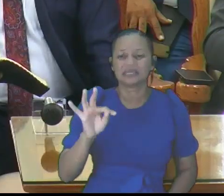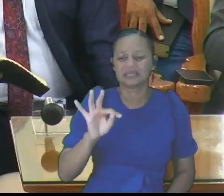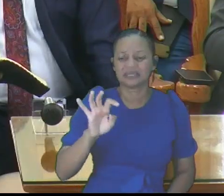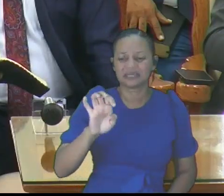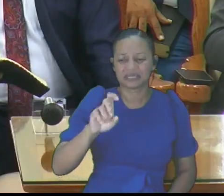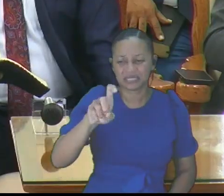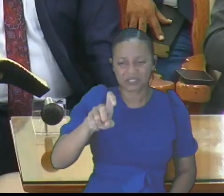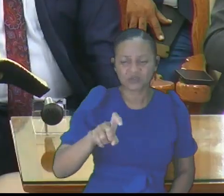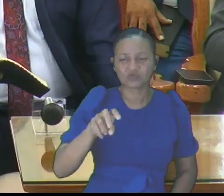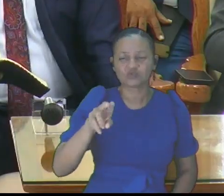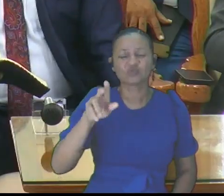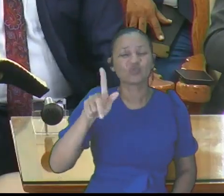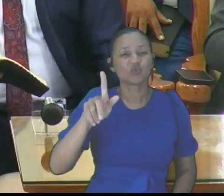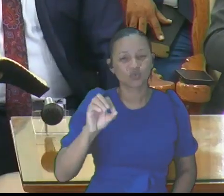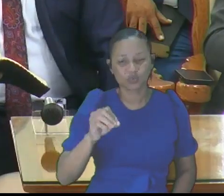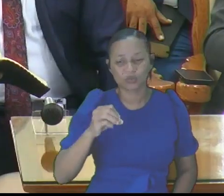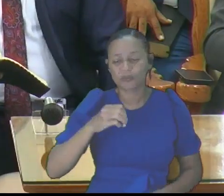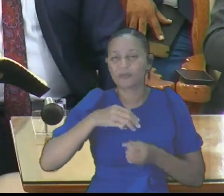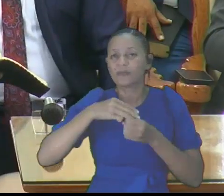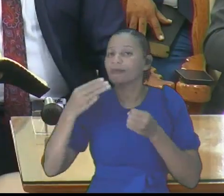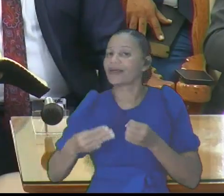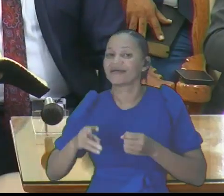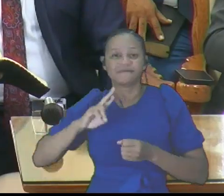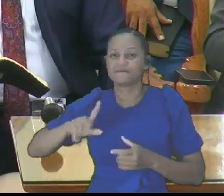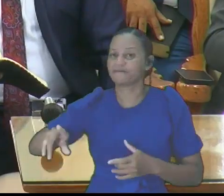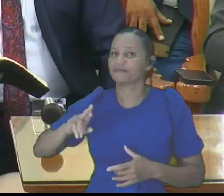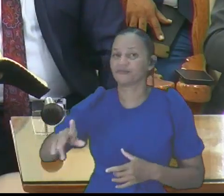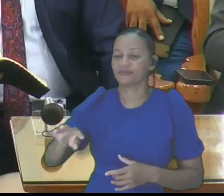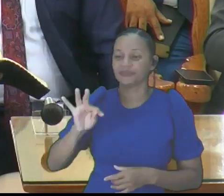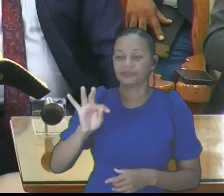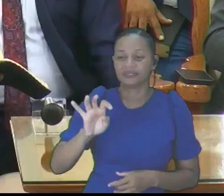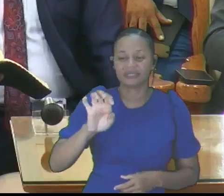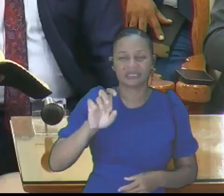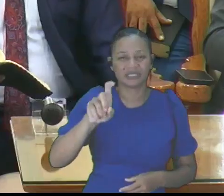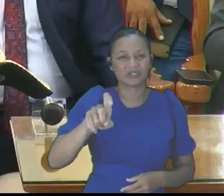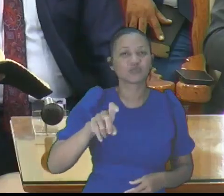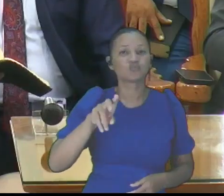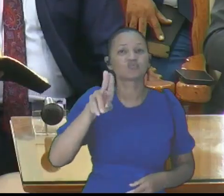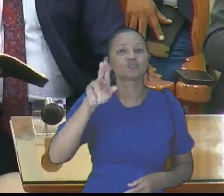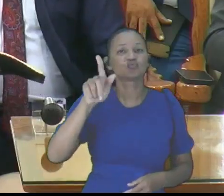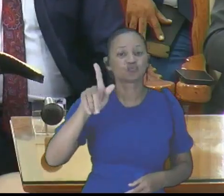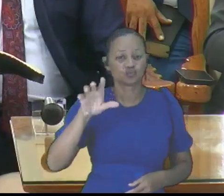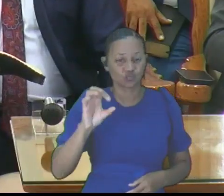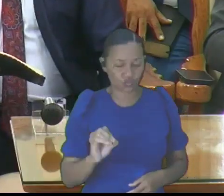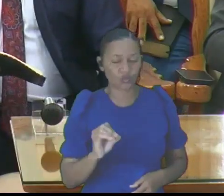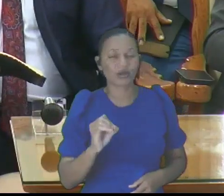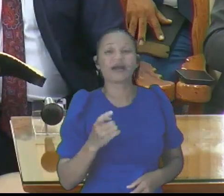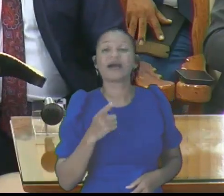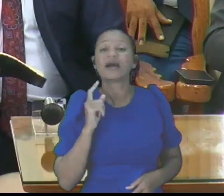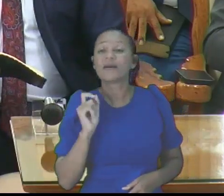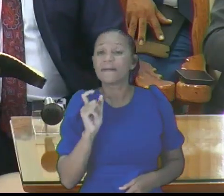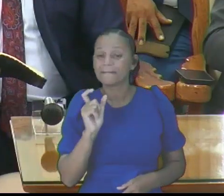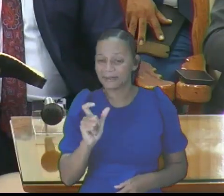mel. Não é aquele. Essa palavra texugo é uma palavra hebraica muito difícil de